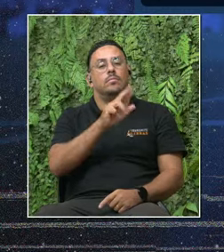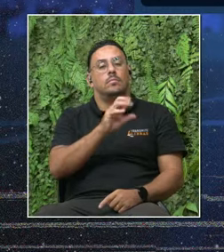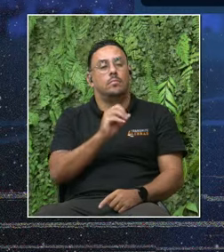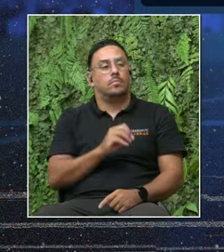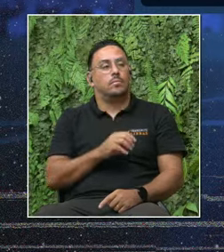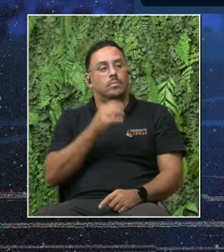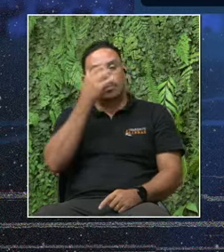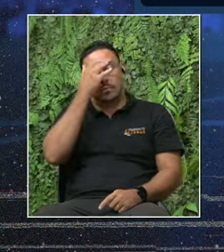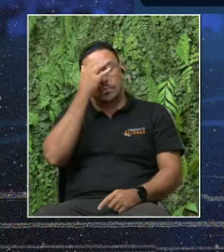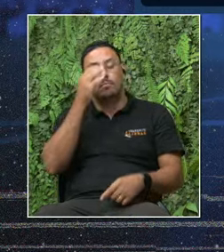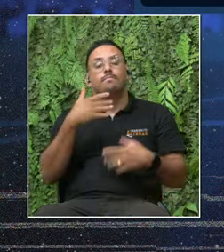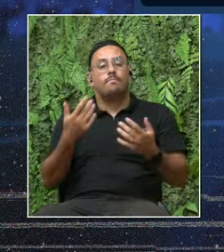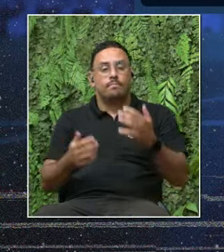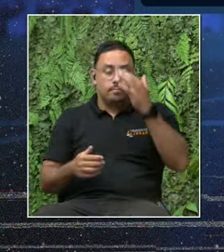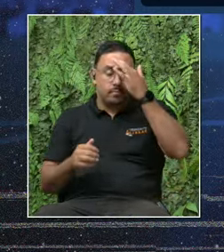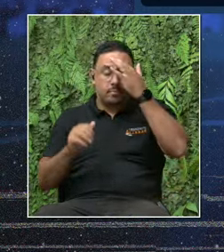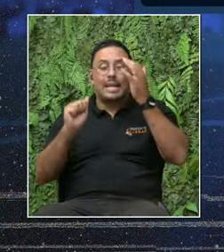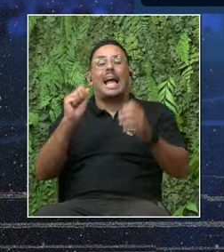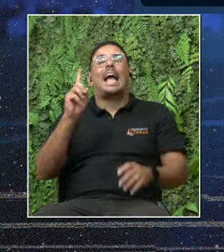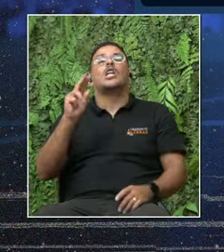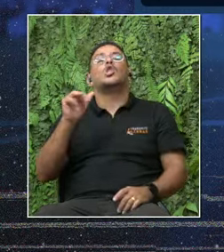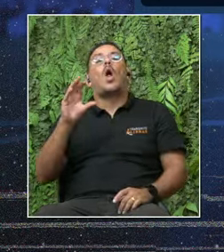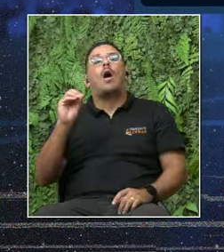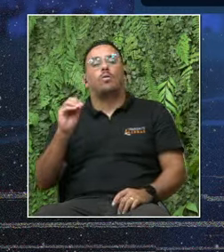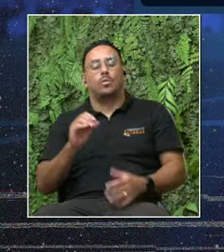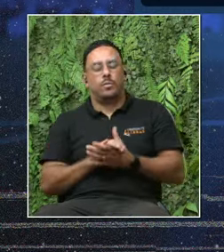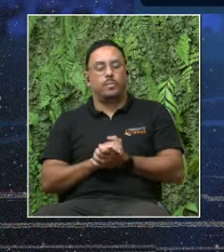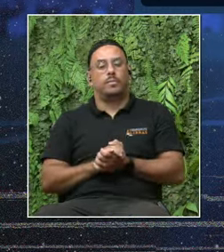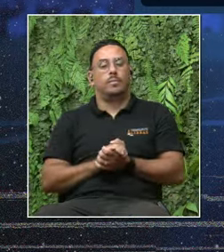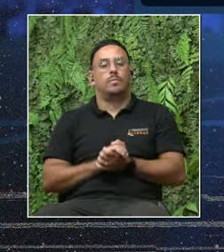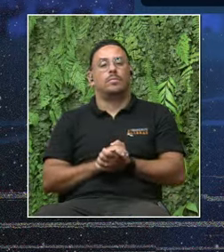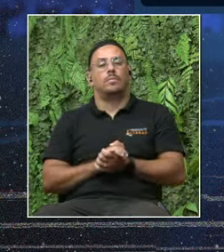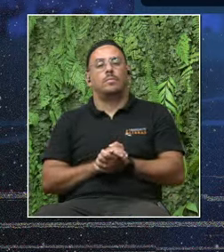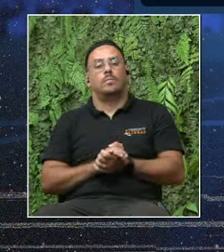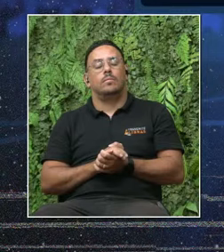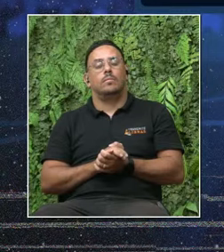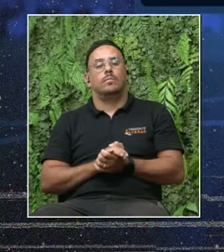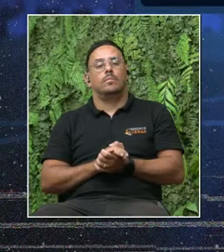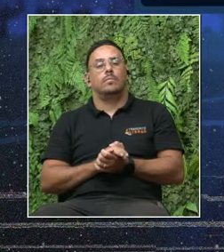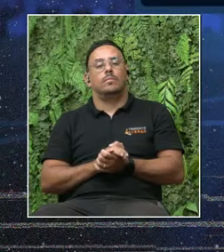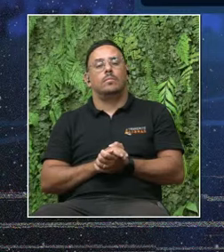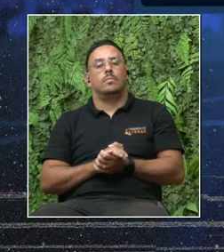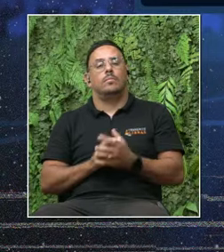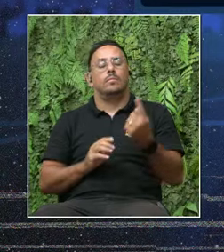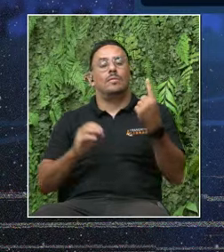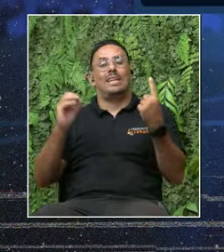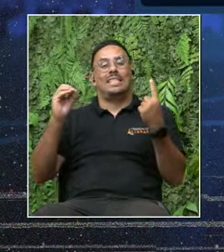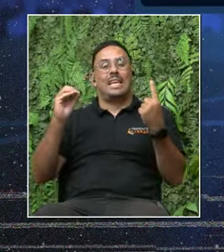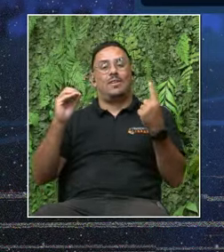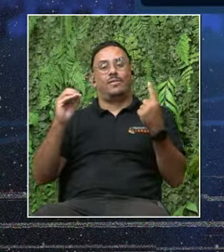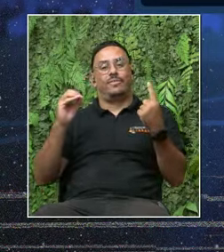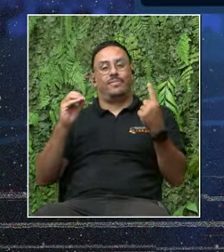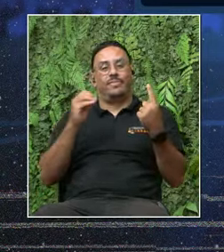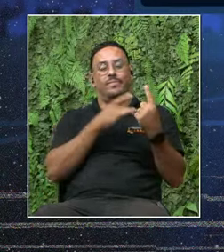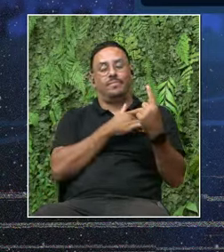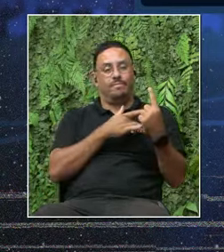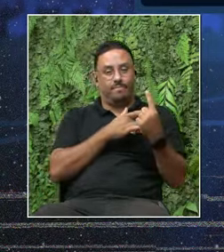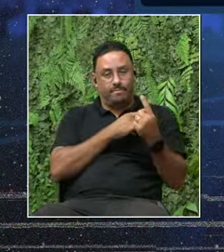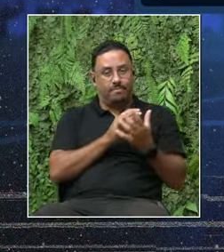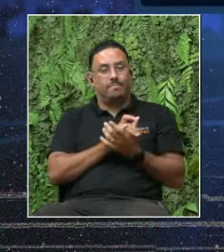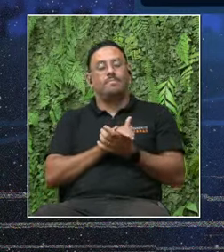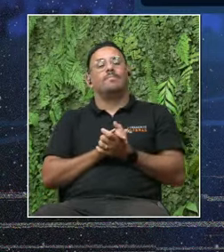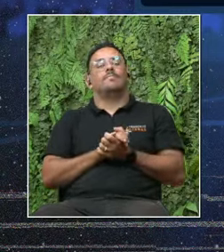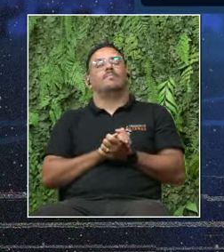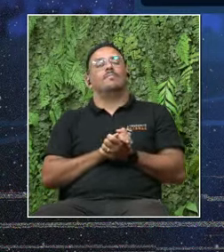Paul B le fala a Cruzeiro para